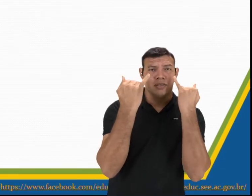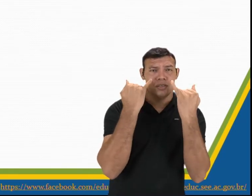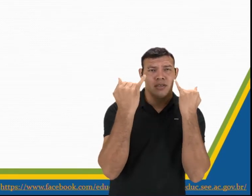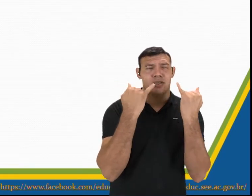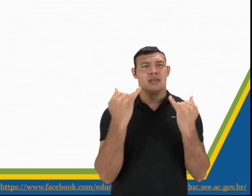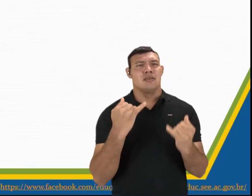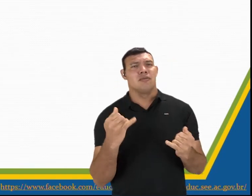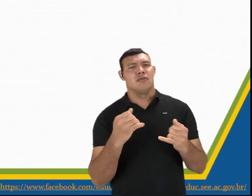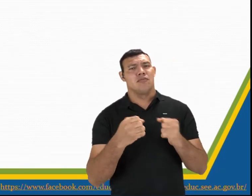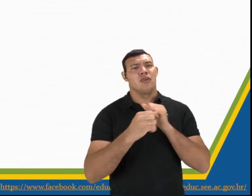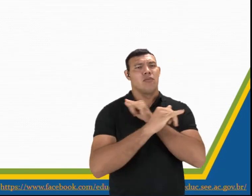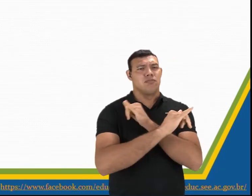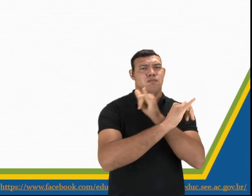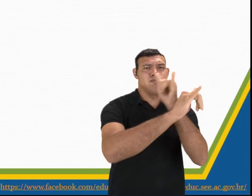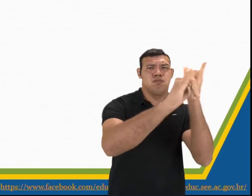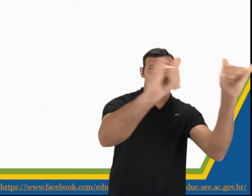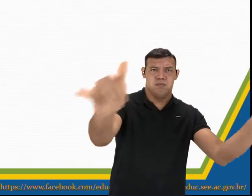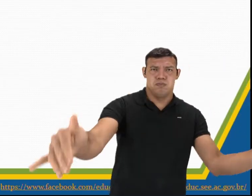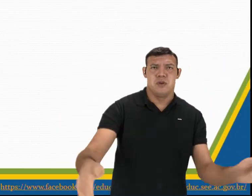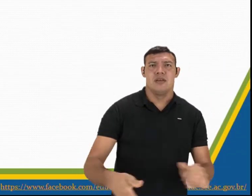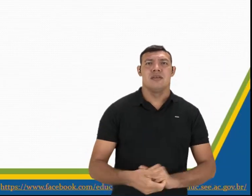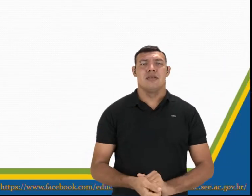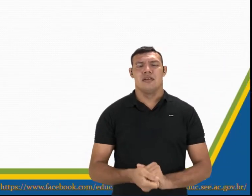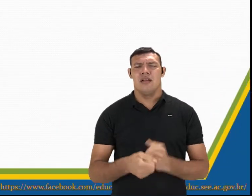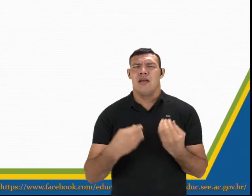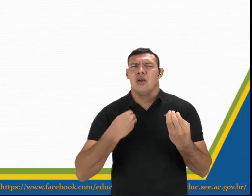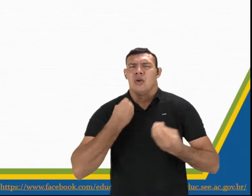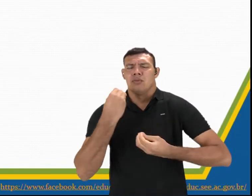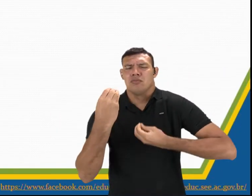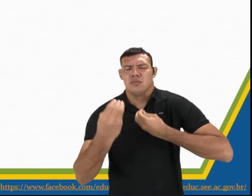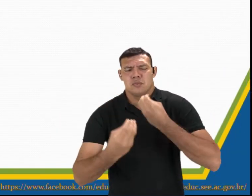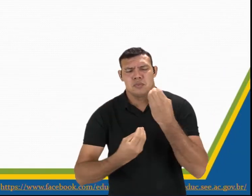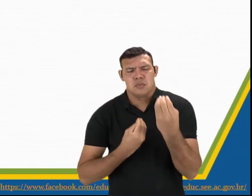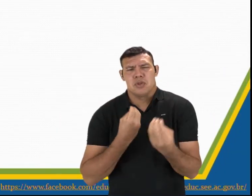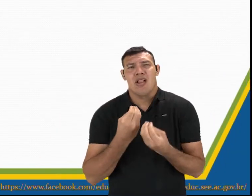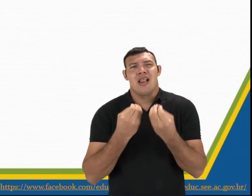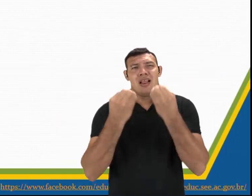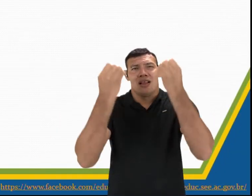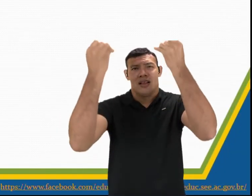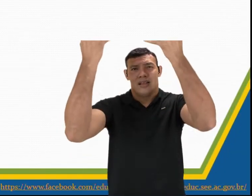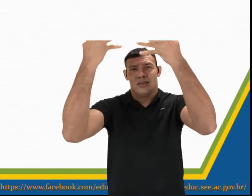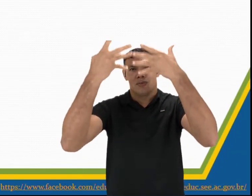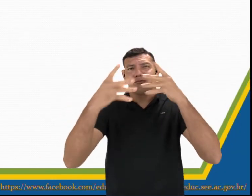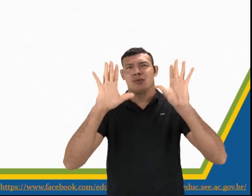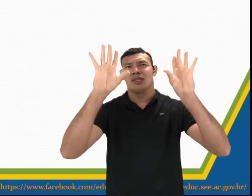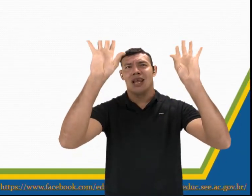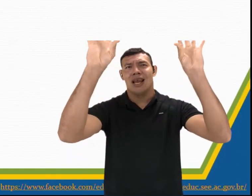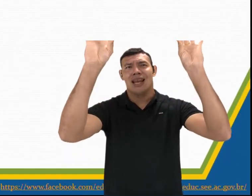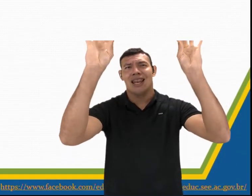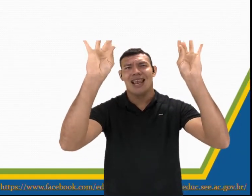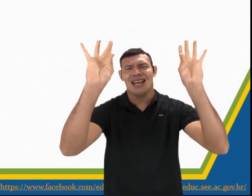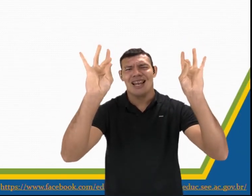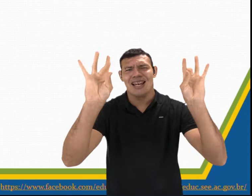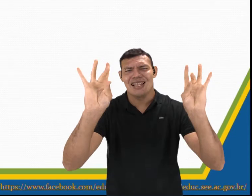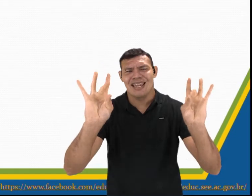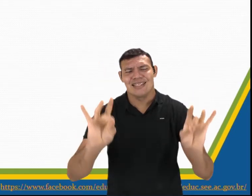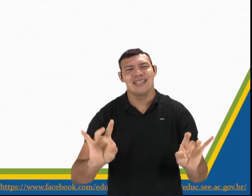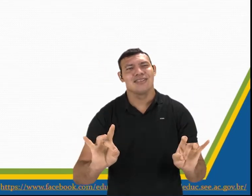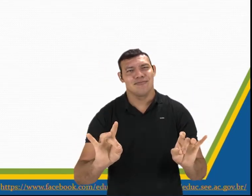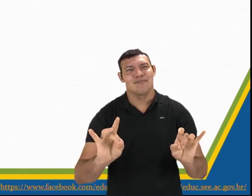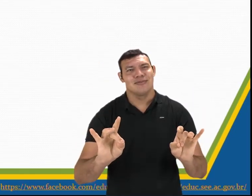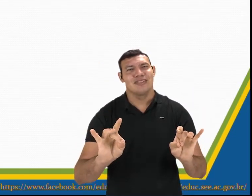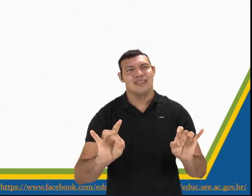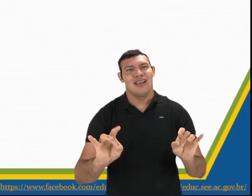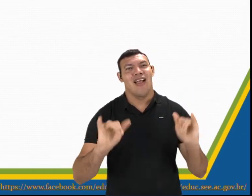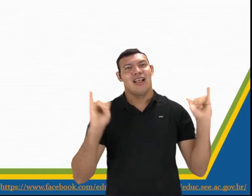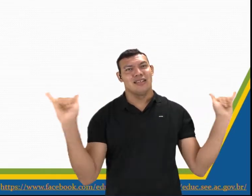sendo noticiada. E depois vem o como, que é uma explicação mais minuciosa da notícia. Então, de